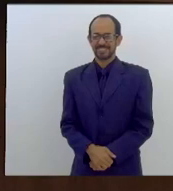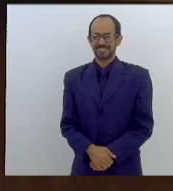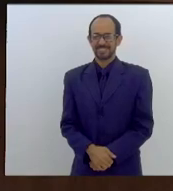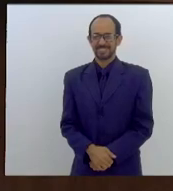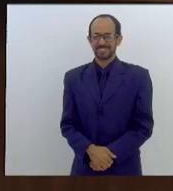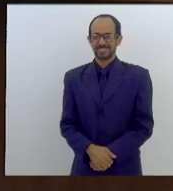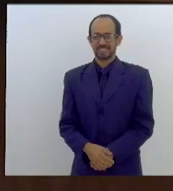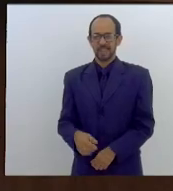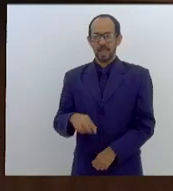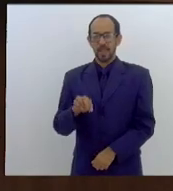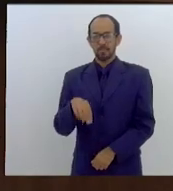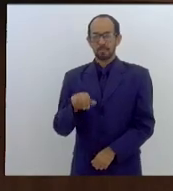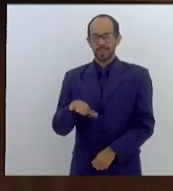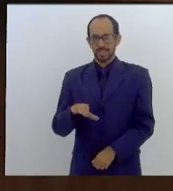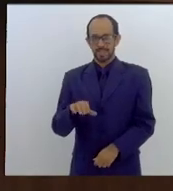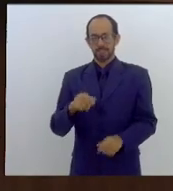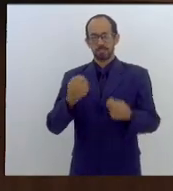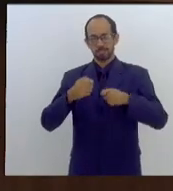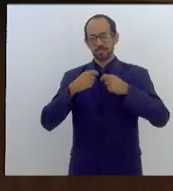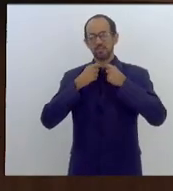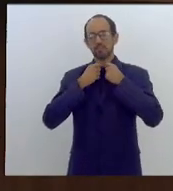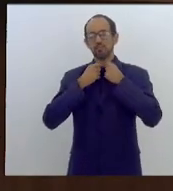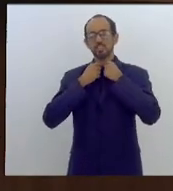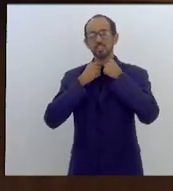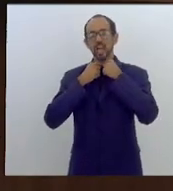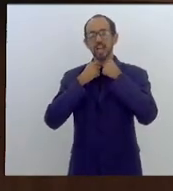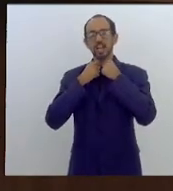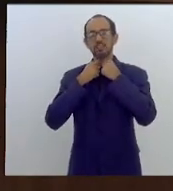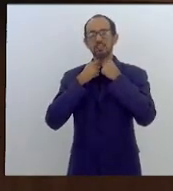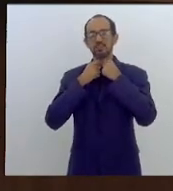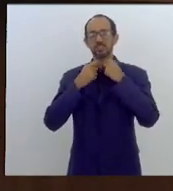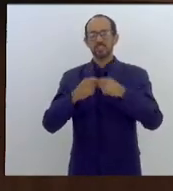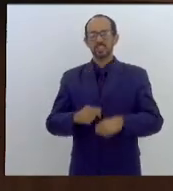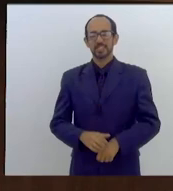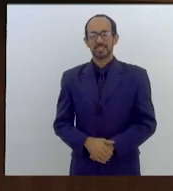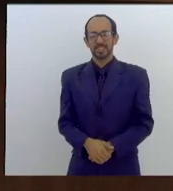lá. Mickey Fashion Week. Eu,